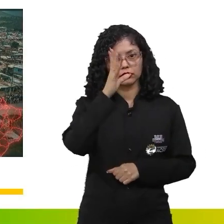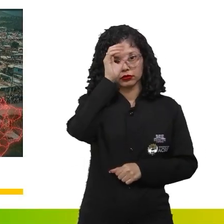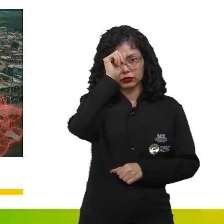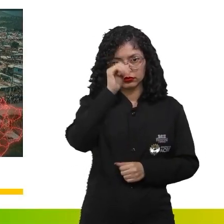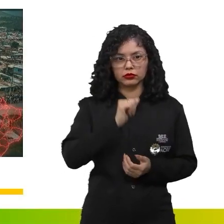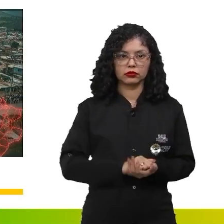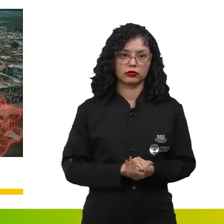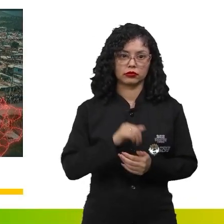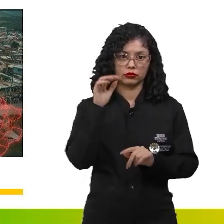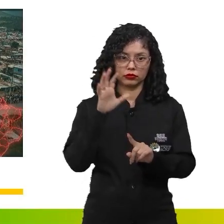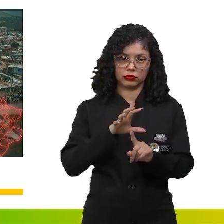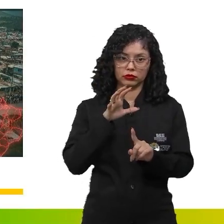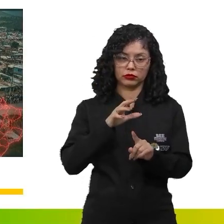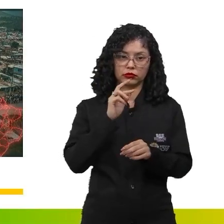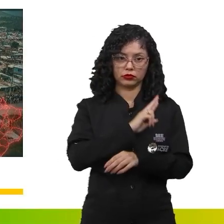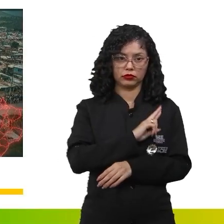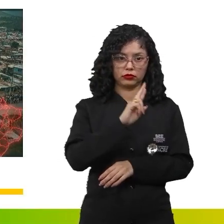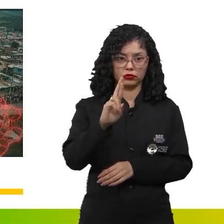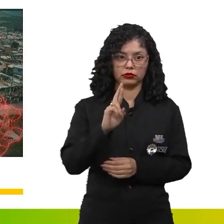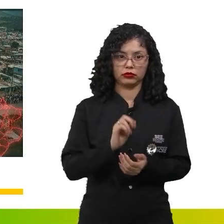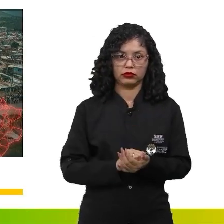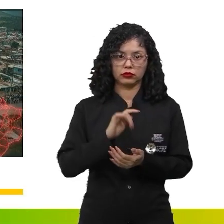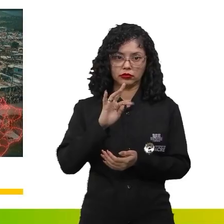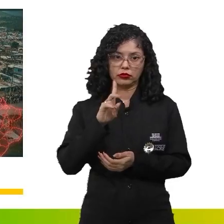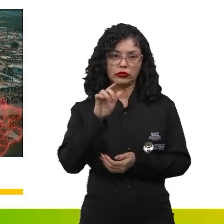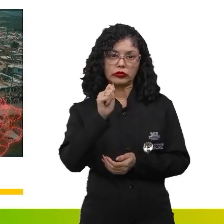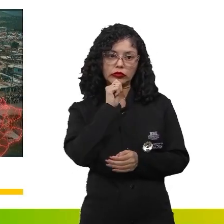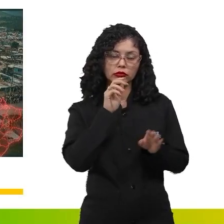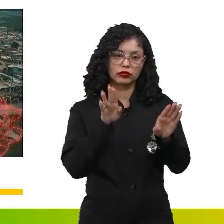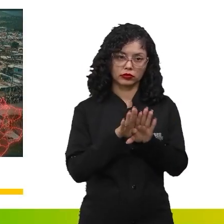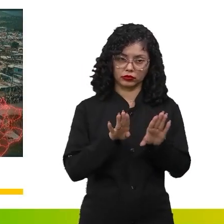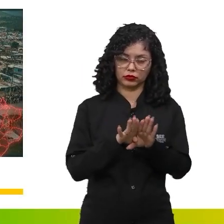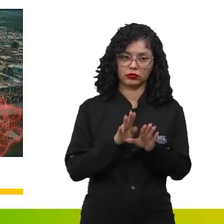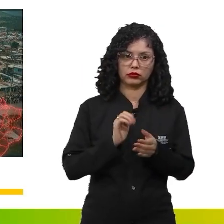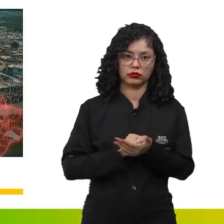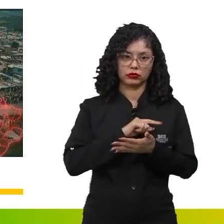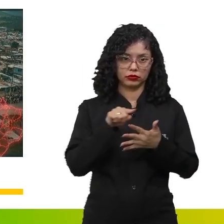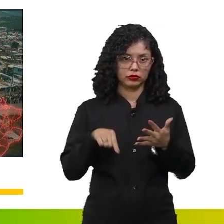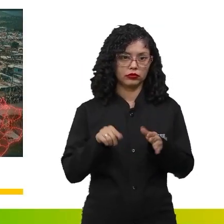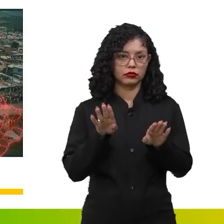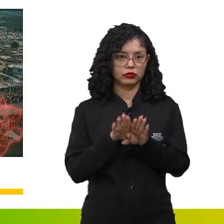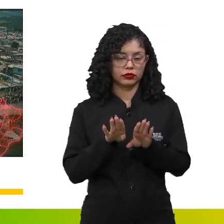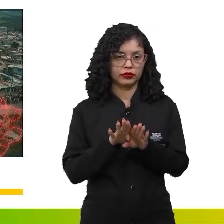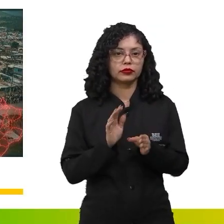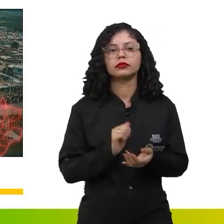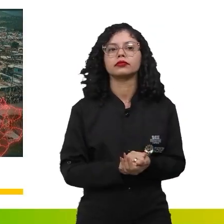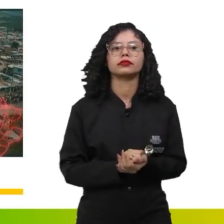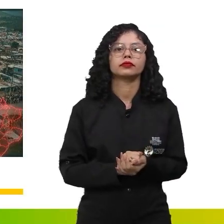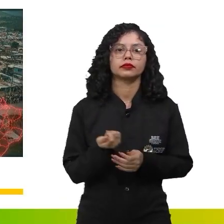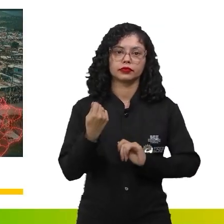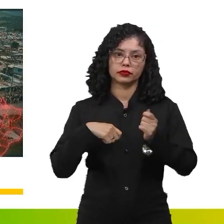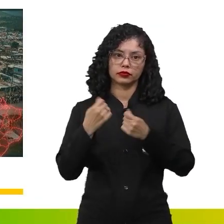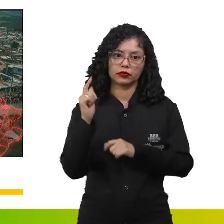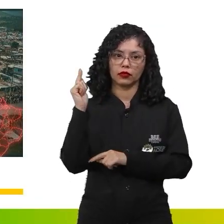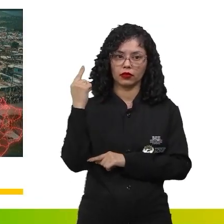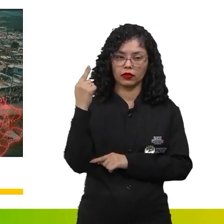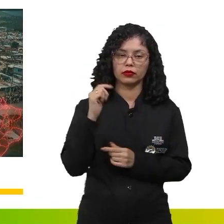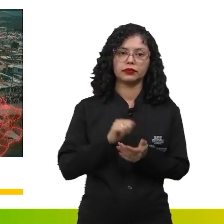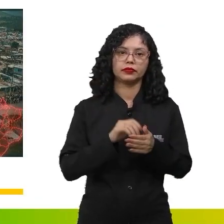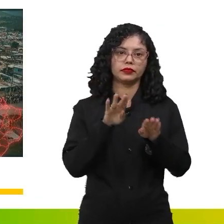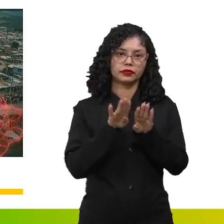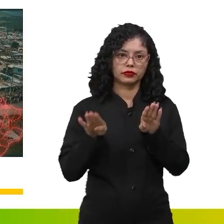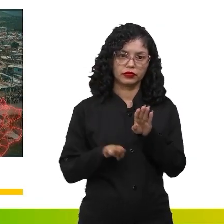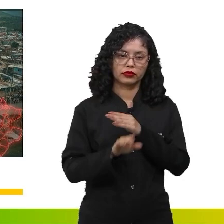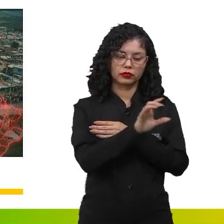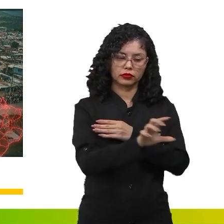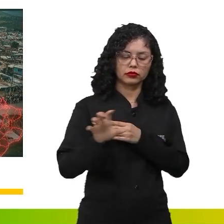conhecimento. Influência religiosa ou ideológica, ela também se torna um dos motivos. Fatores econômicos e geográficos